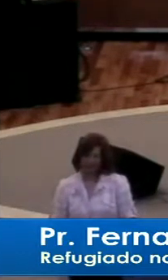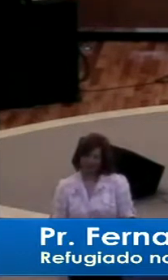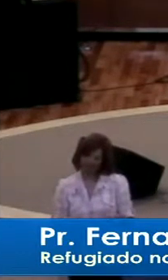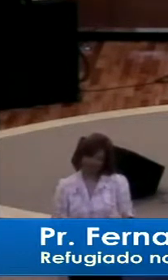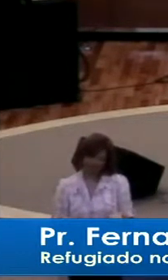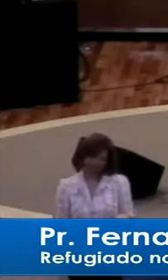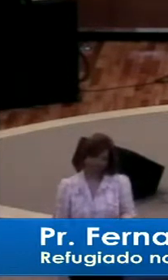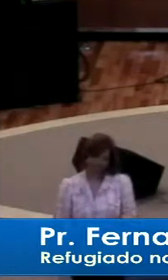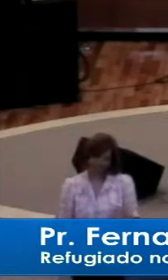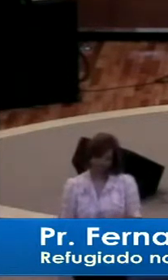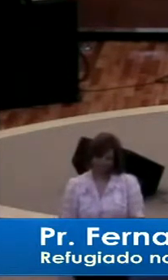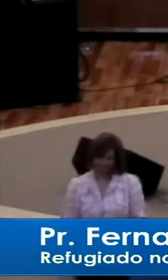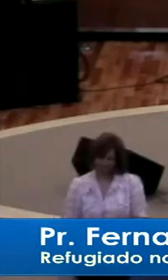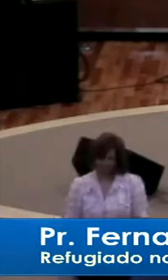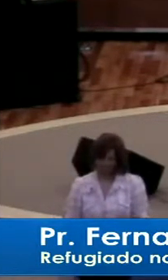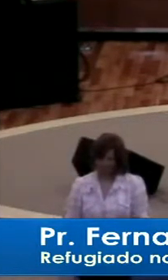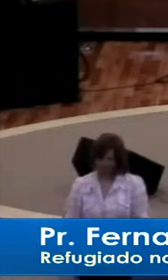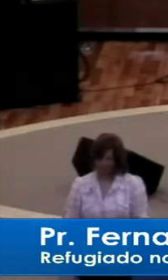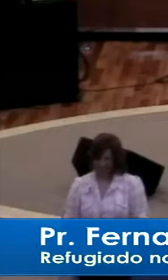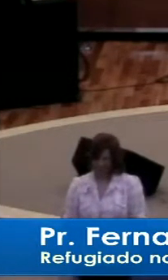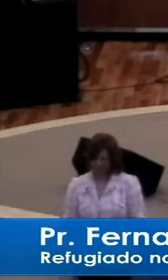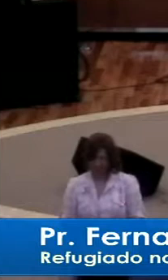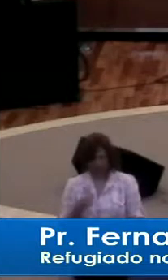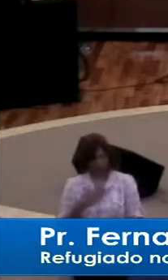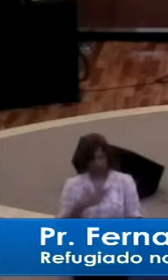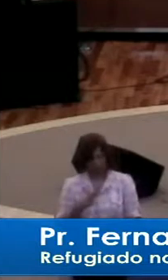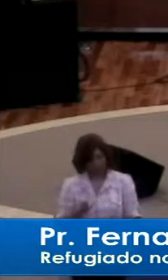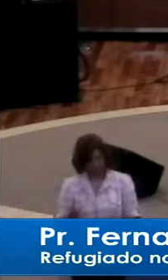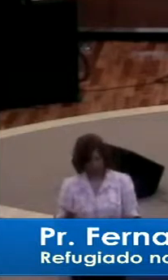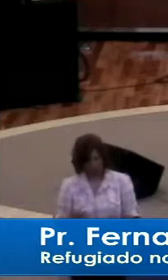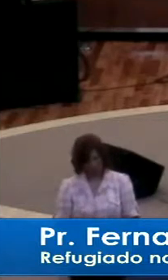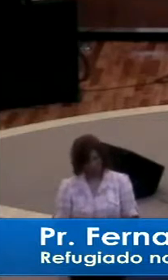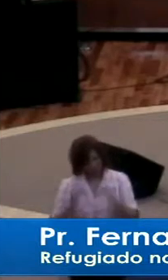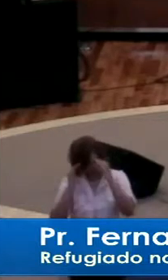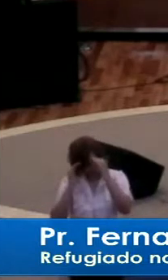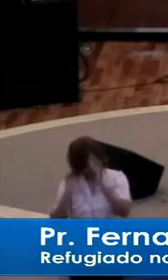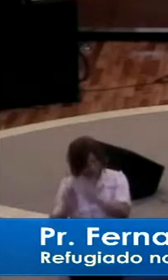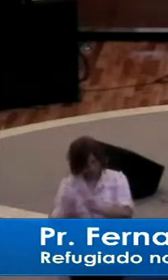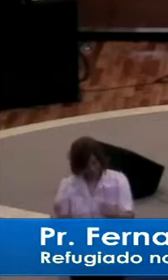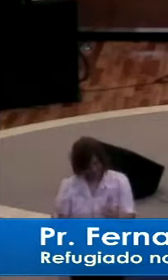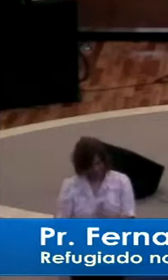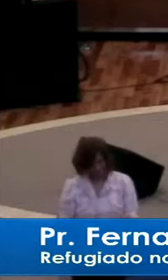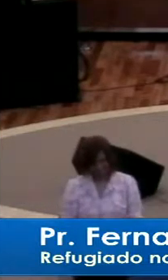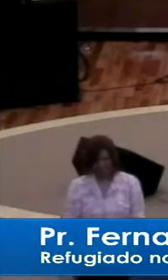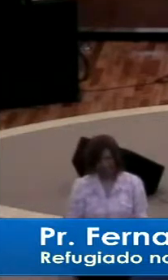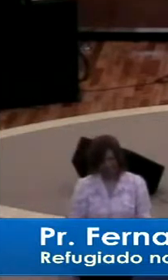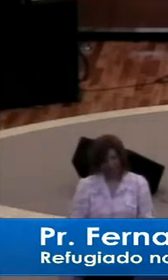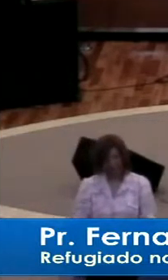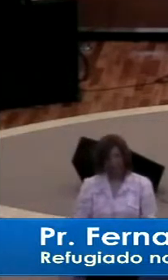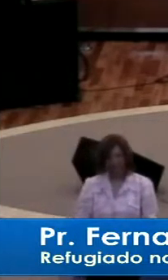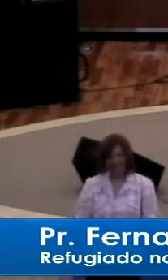E num dia lá, no dia de pagamento, roubaram o pagamento de uma senhora, funcionária. Acho que eu contei aqui sim.